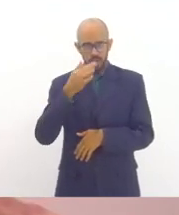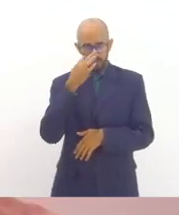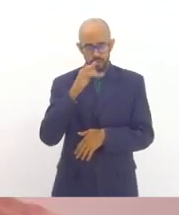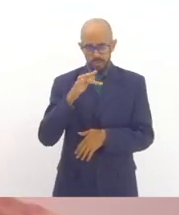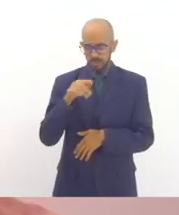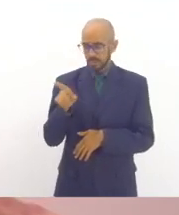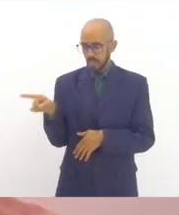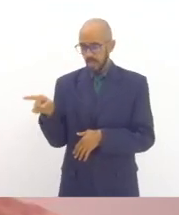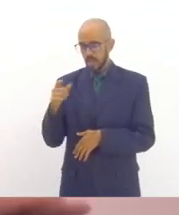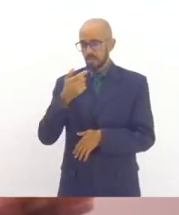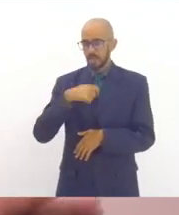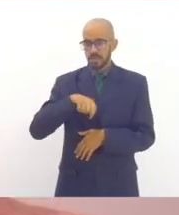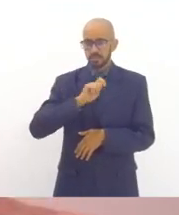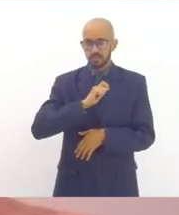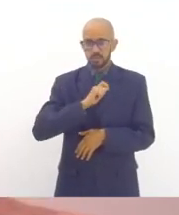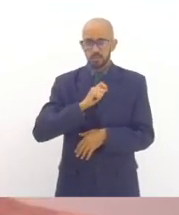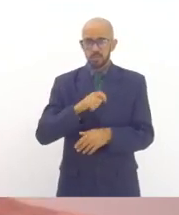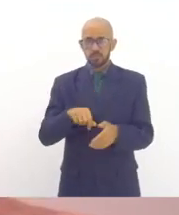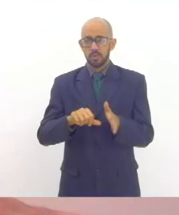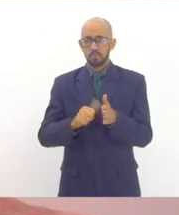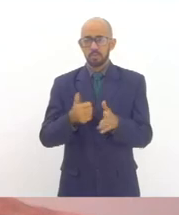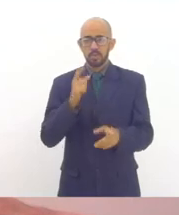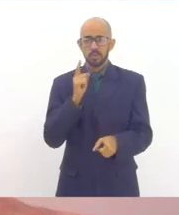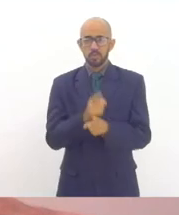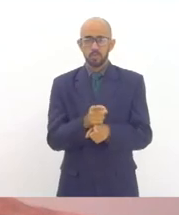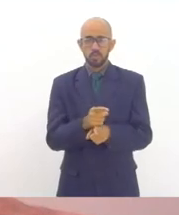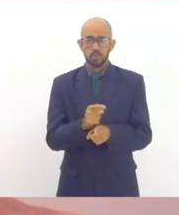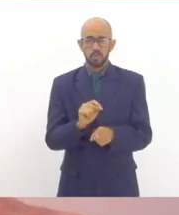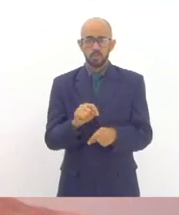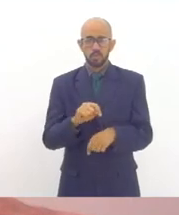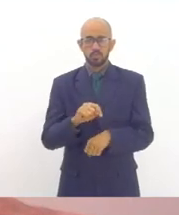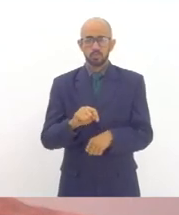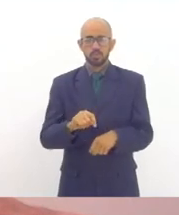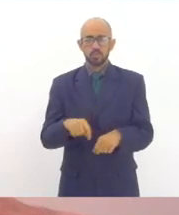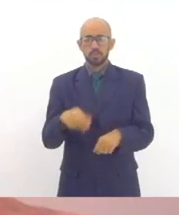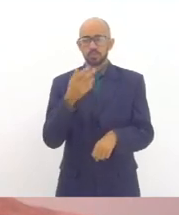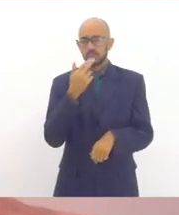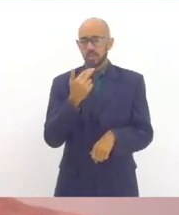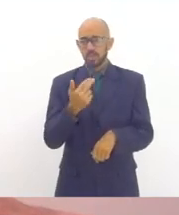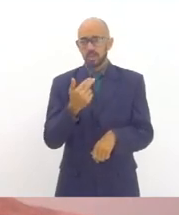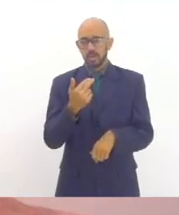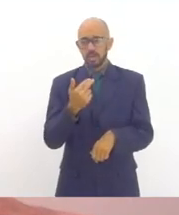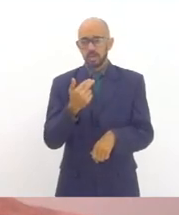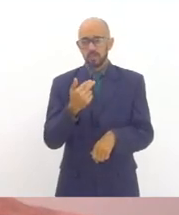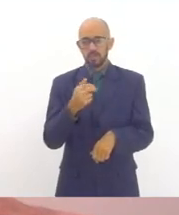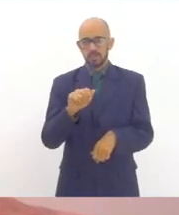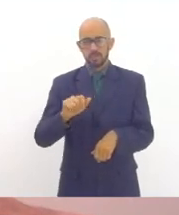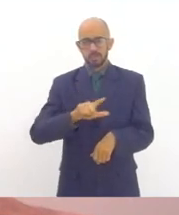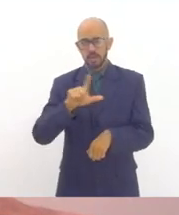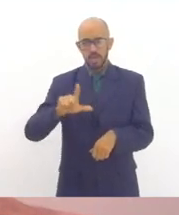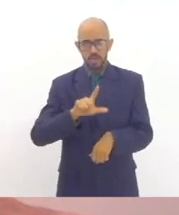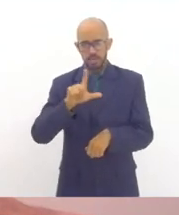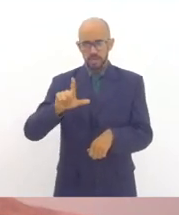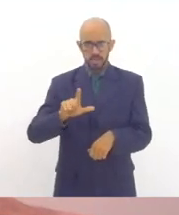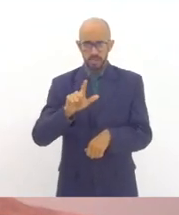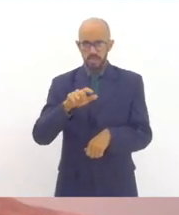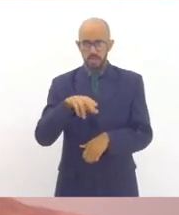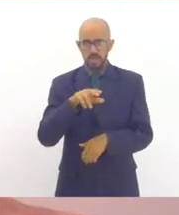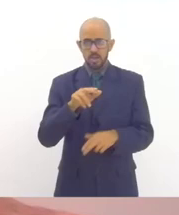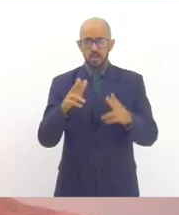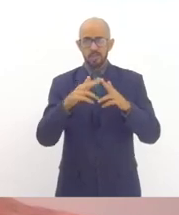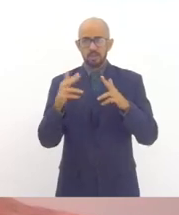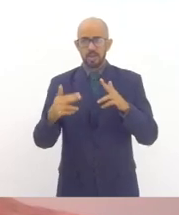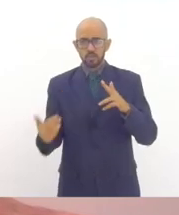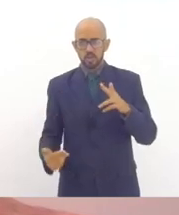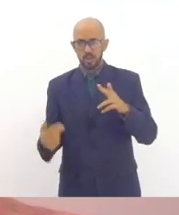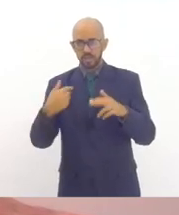gente teve o primeiro encontro interdisciplinar de letras na UFRJ, eu era a presidente do encontro, aí